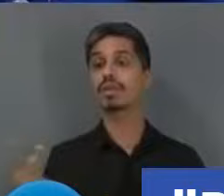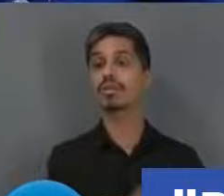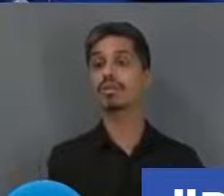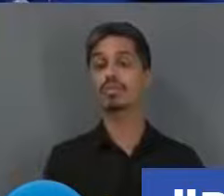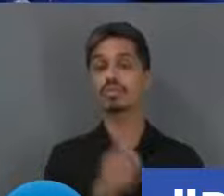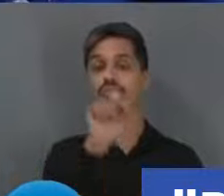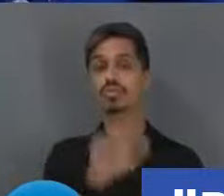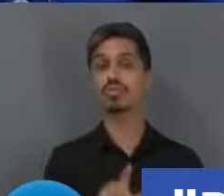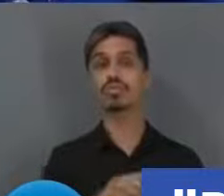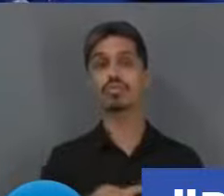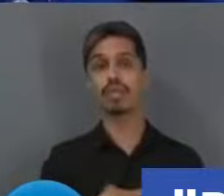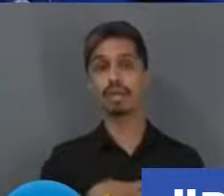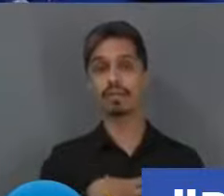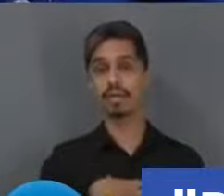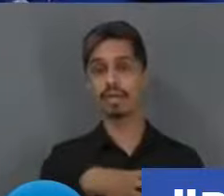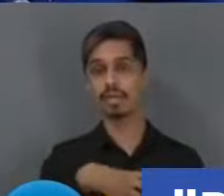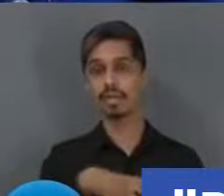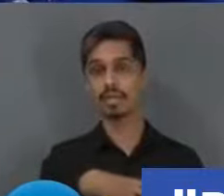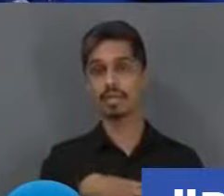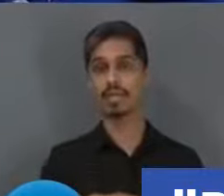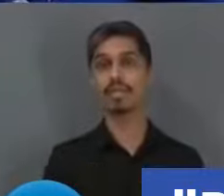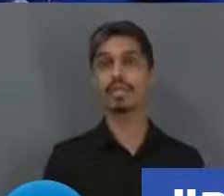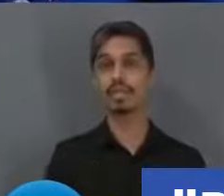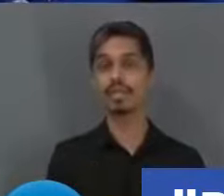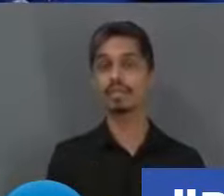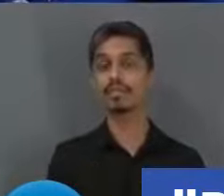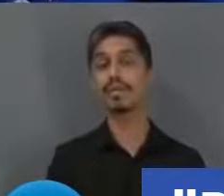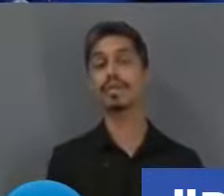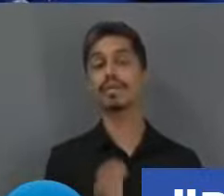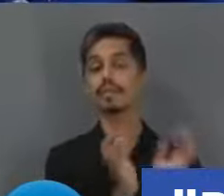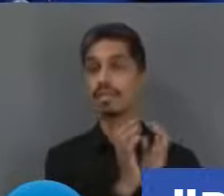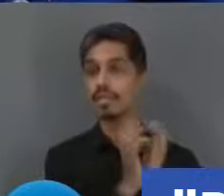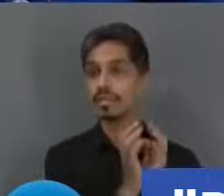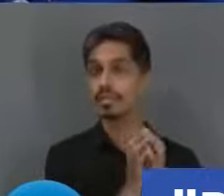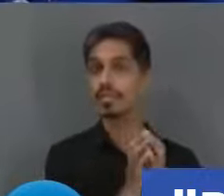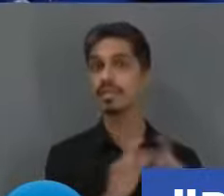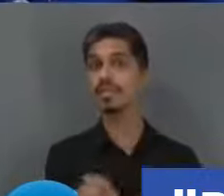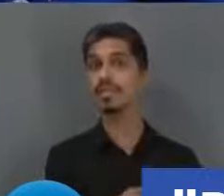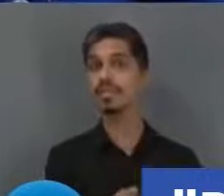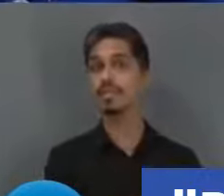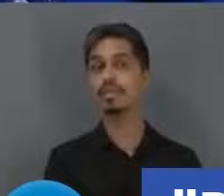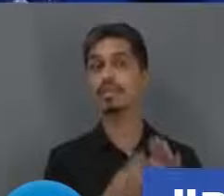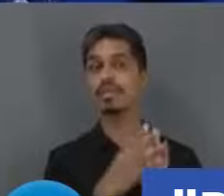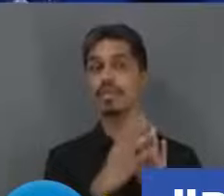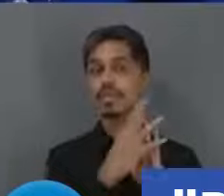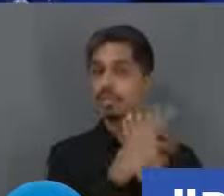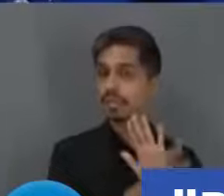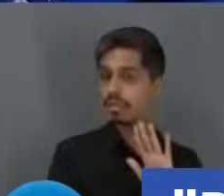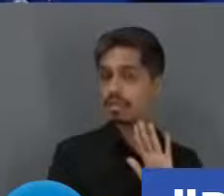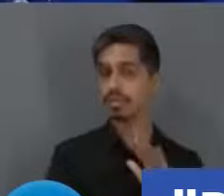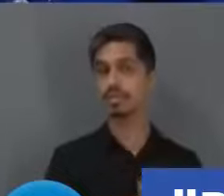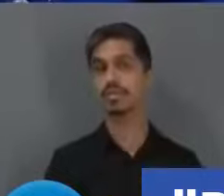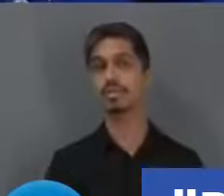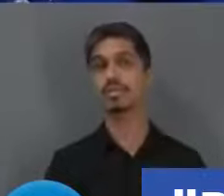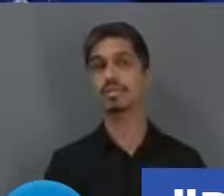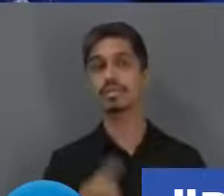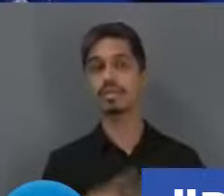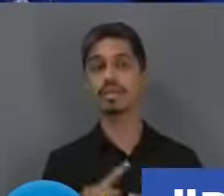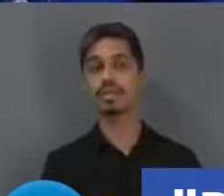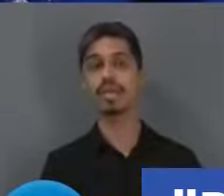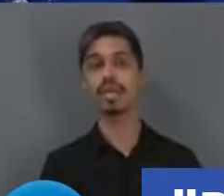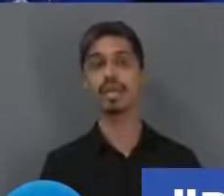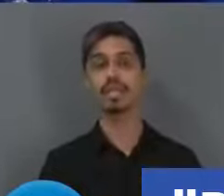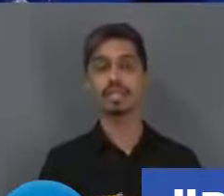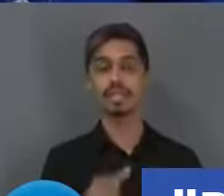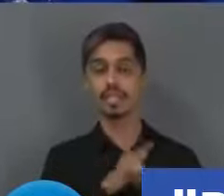Bahia o que aconteceu em Pernambuco o que aconteceu na Amazônia que tá intercalando seca com cheia